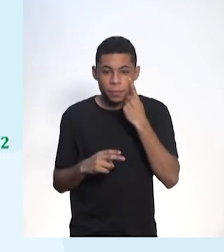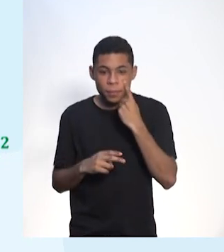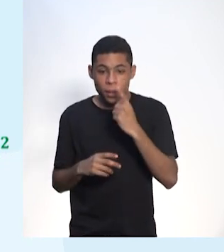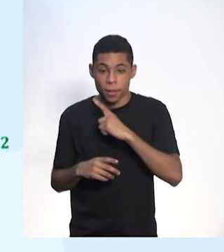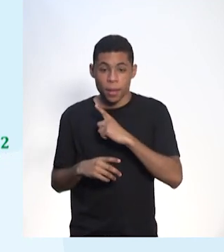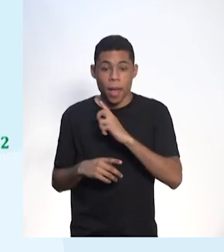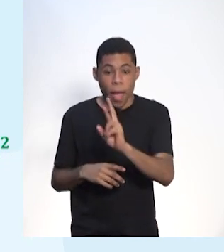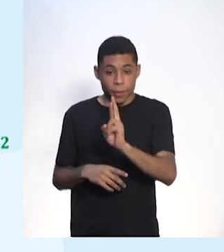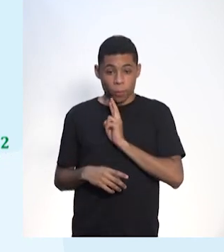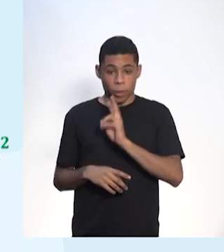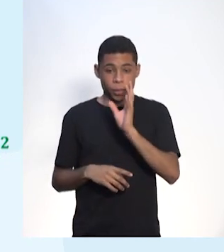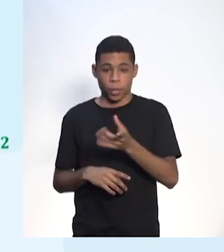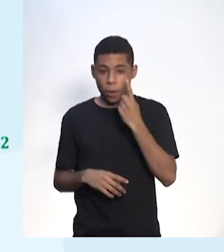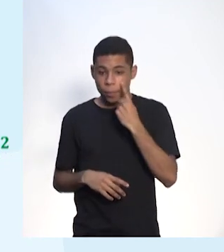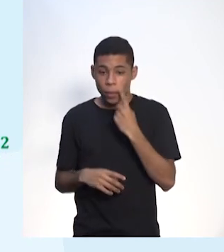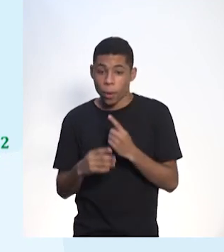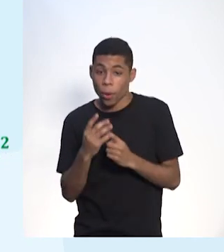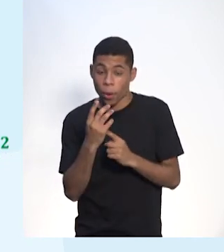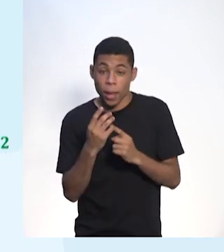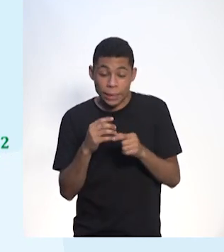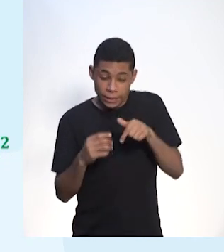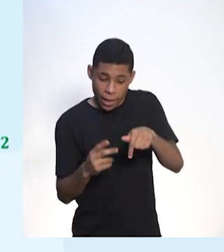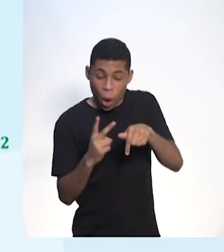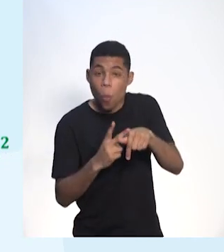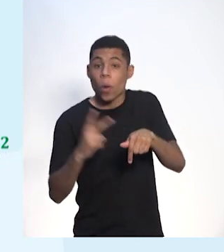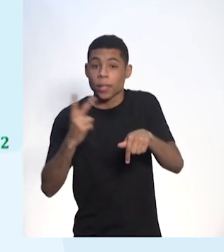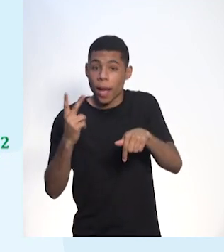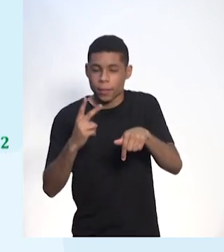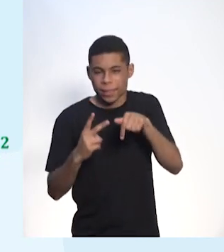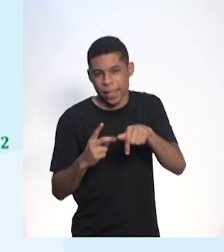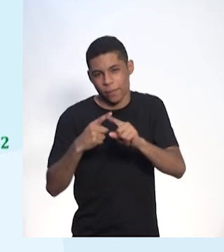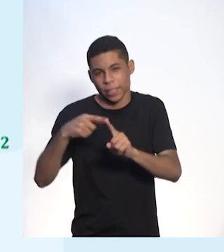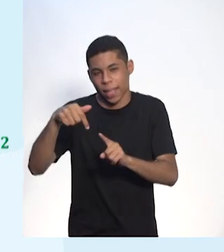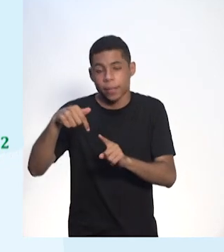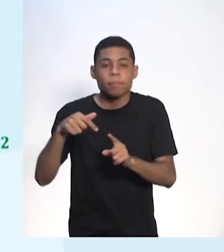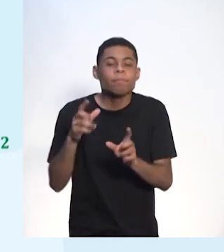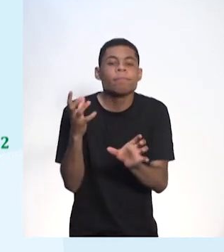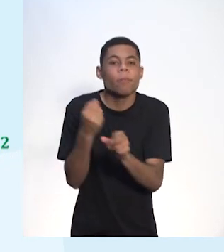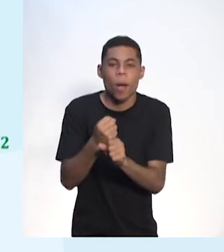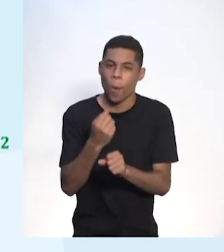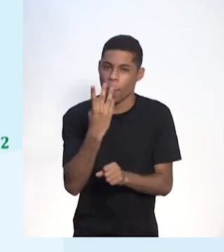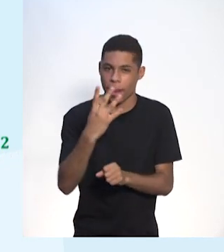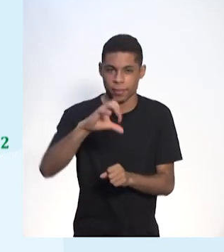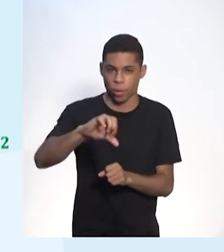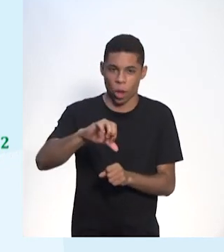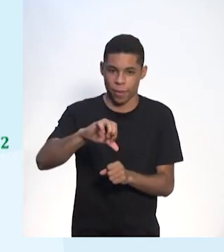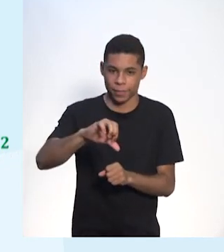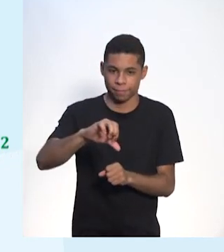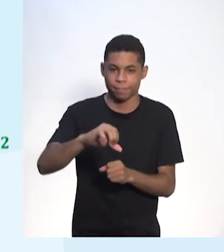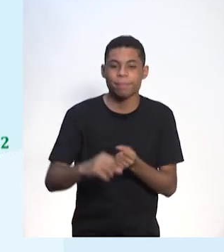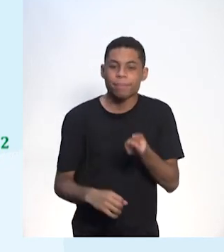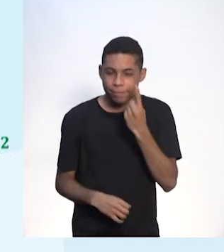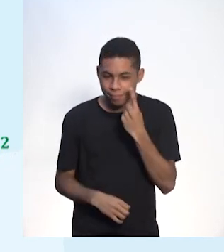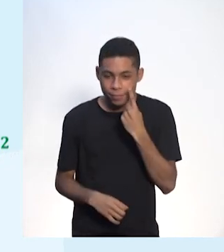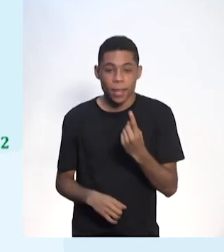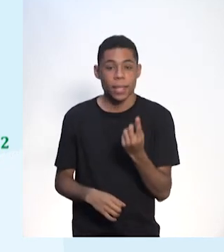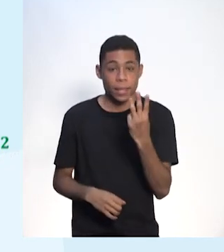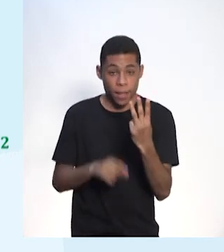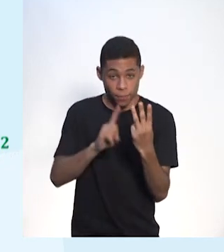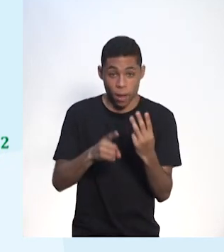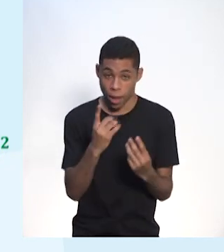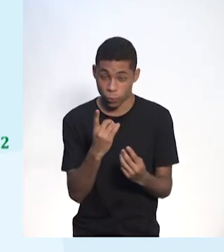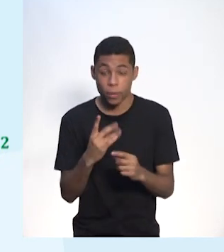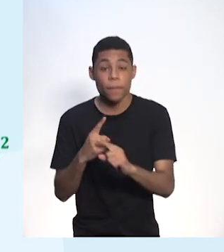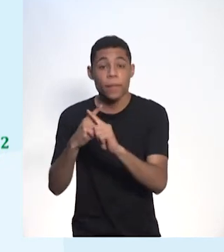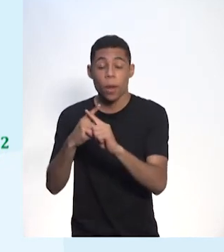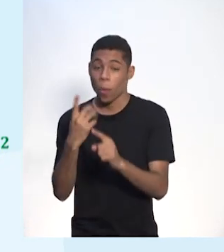o resultado já, né? 49. 49, né? Que é o 7 ao quadrado. Então, eu vou fazer 3,14 vezes o